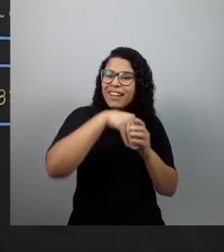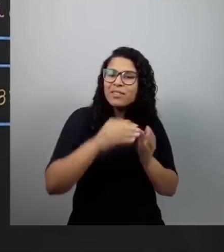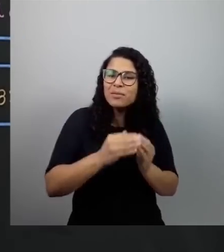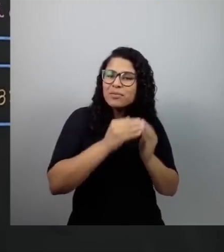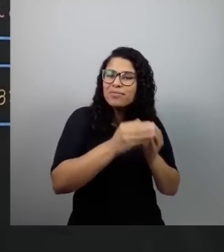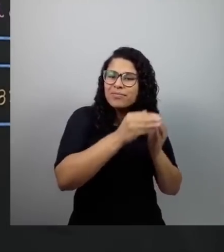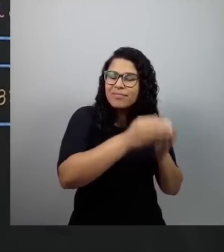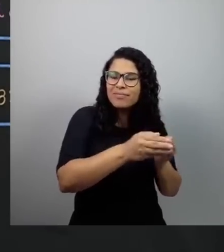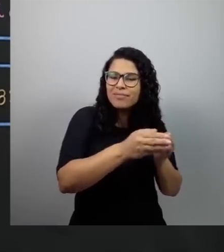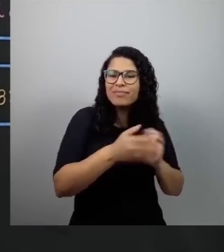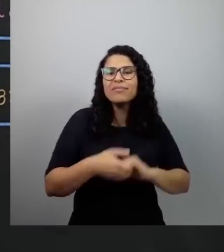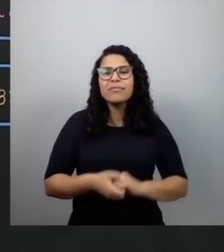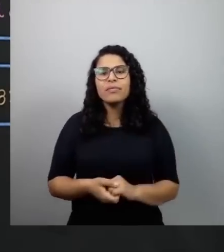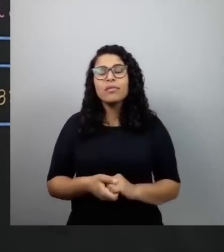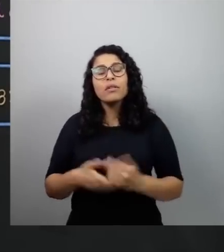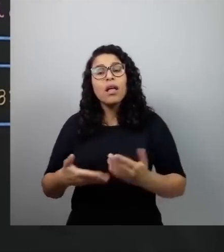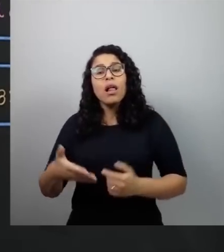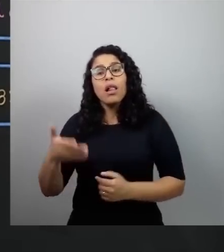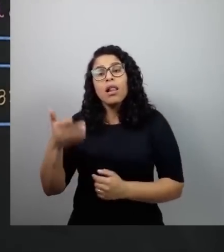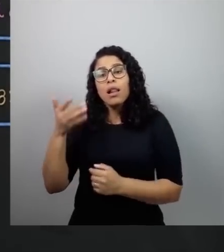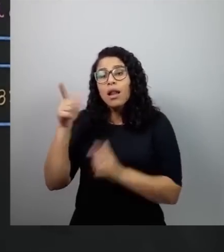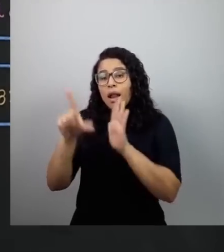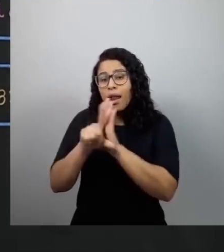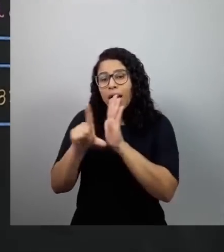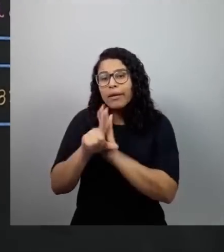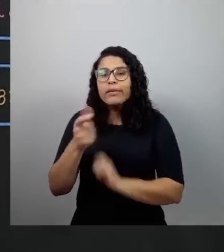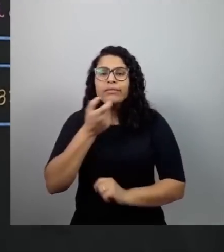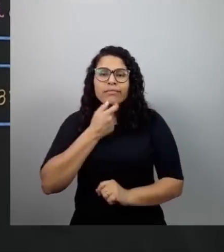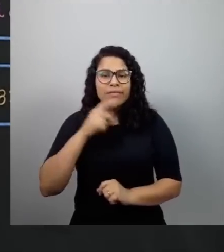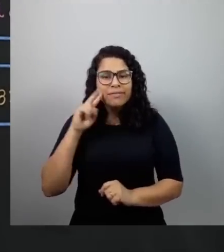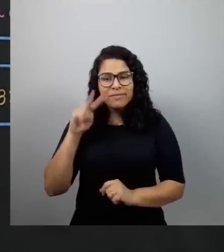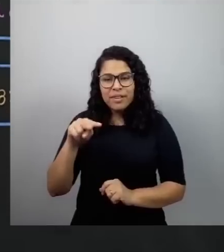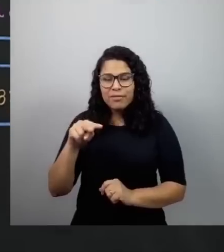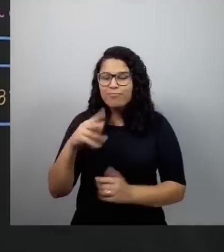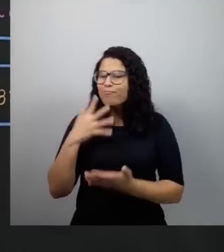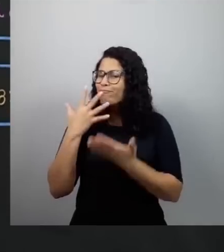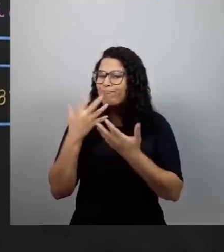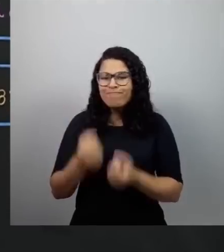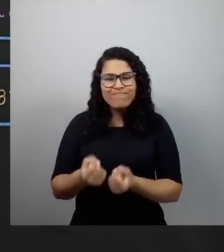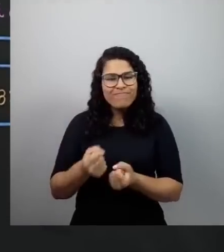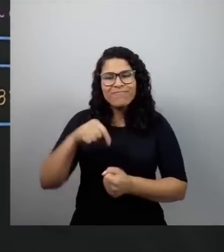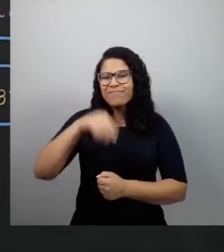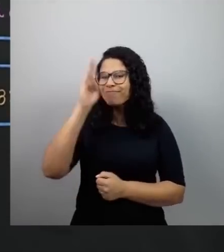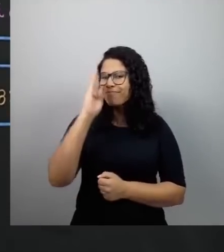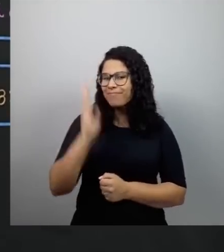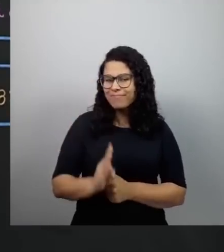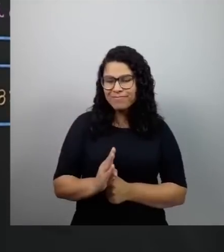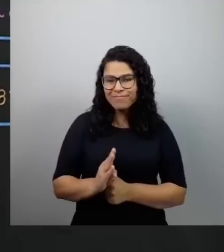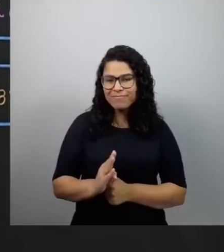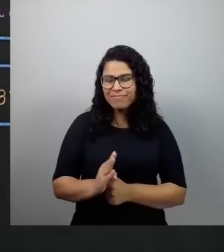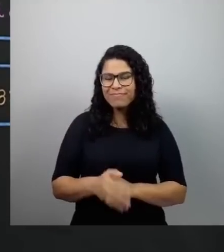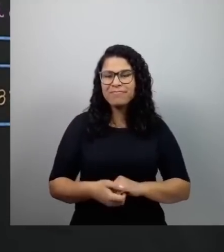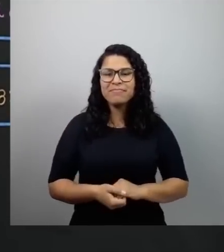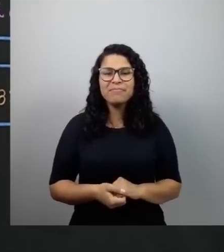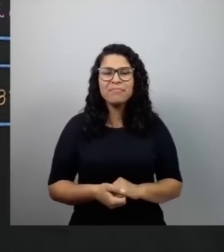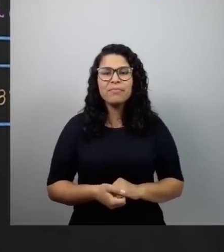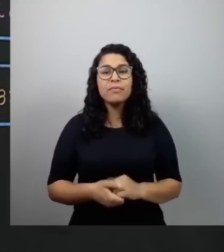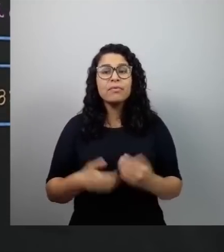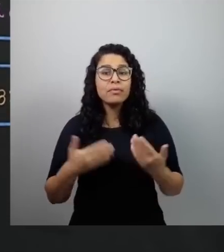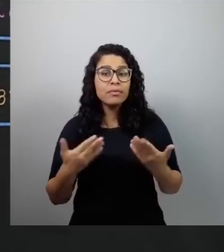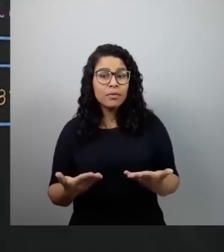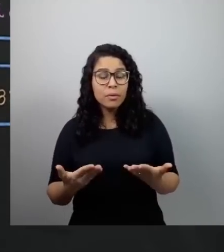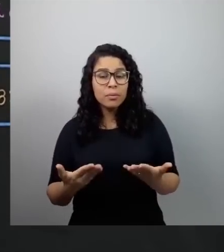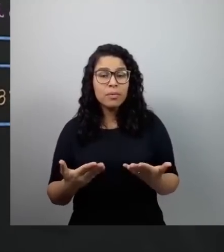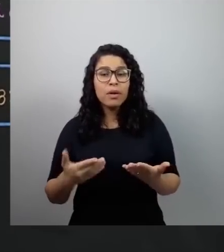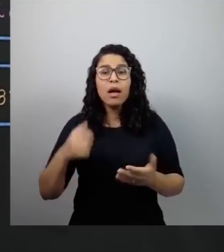ficou ironicamente conhecida como a Lei para Inglês Ver. Por quê? Porque dentro da maneira que a gente fala no Brasil, essa lei não pegou. Ou seja,